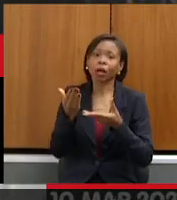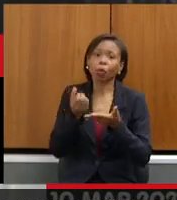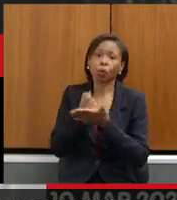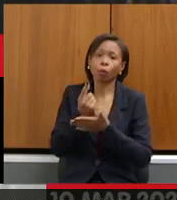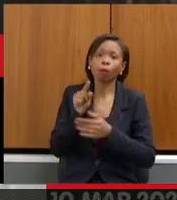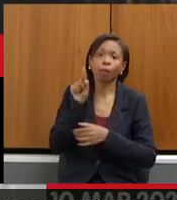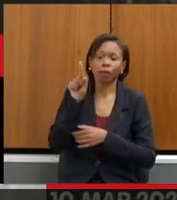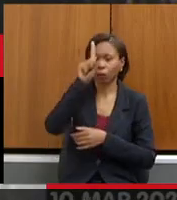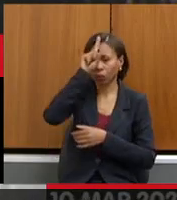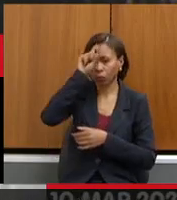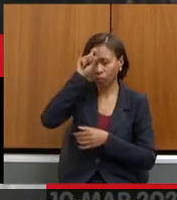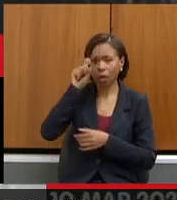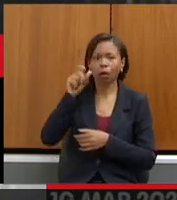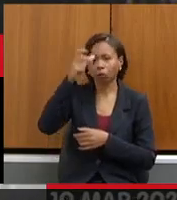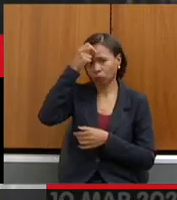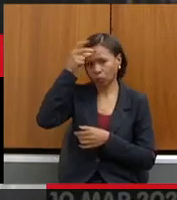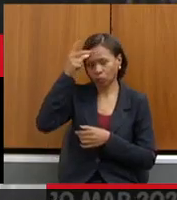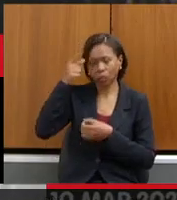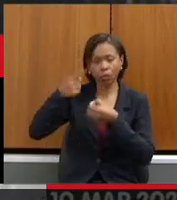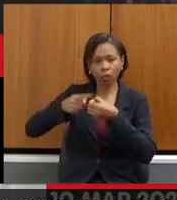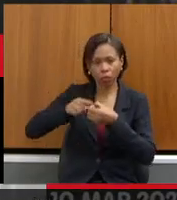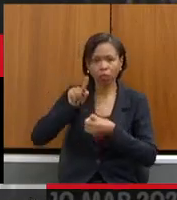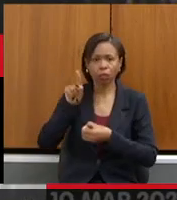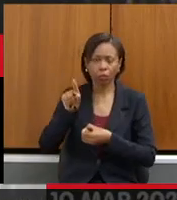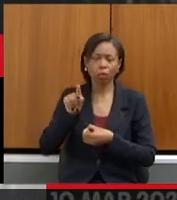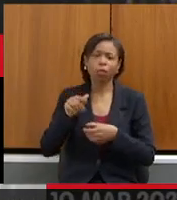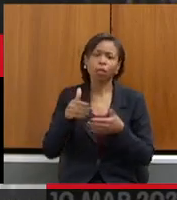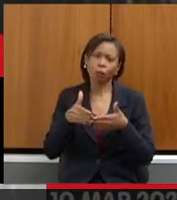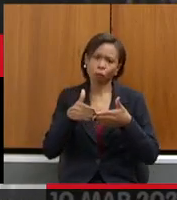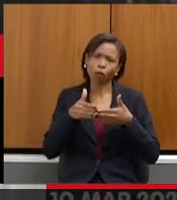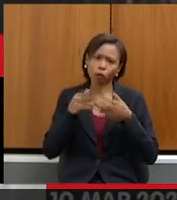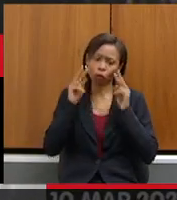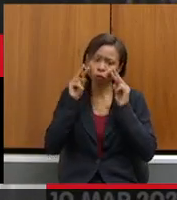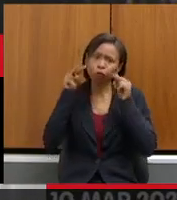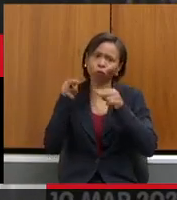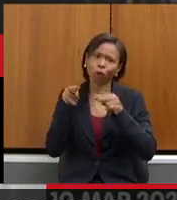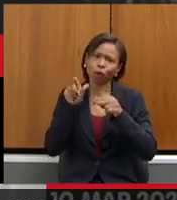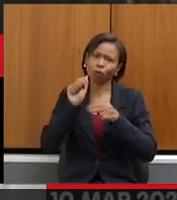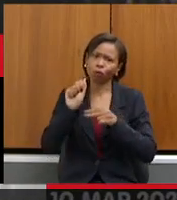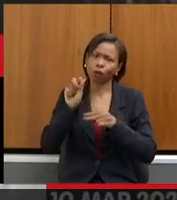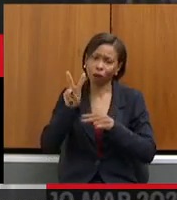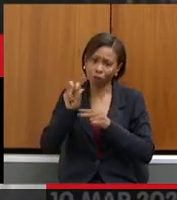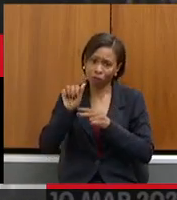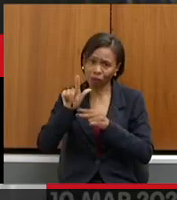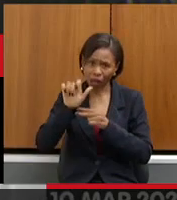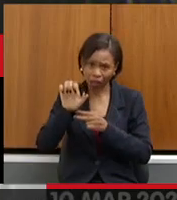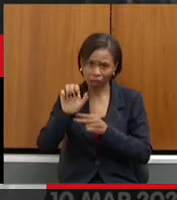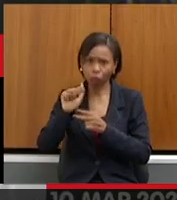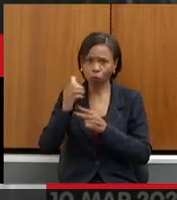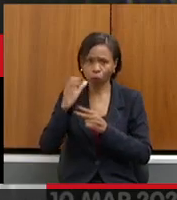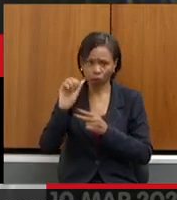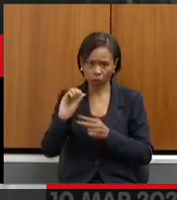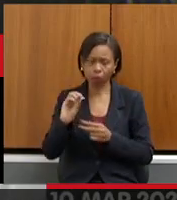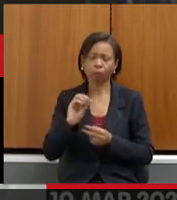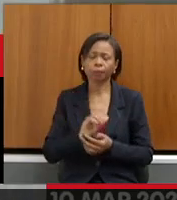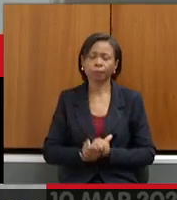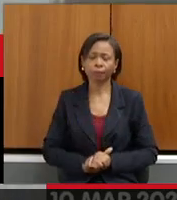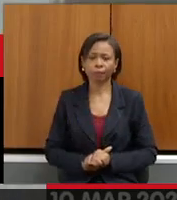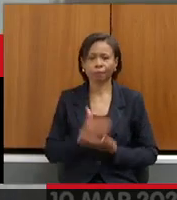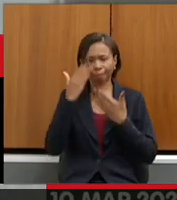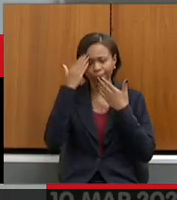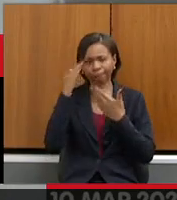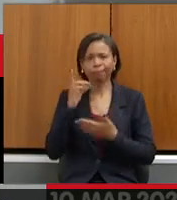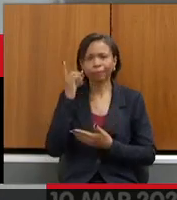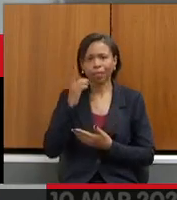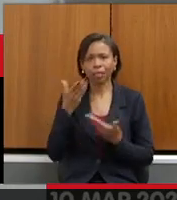e dessa atenção especial ao nosso Vale do Aço e obrigado obrigado deputada